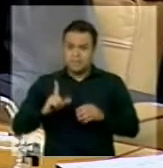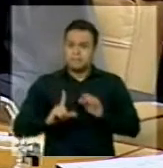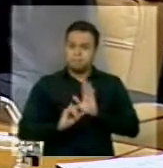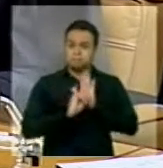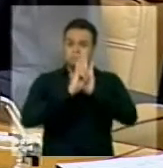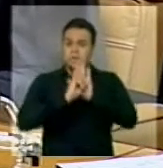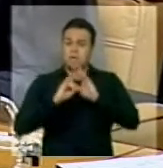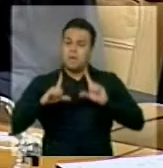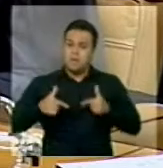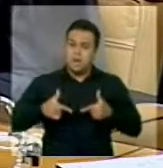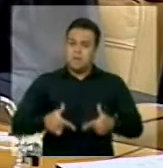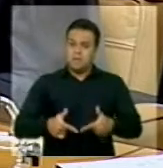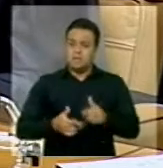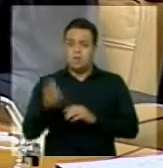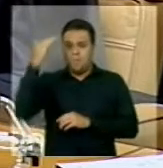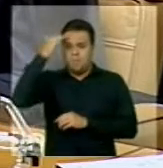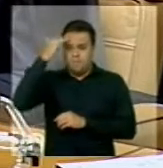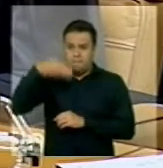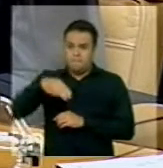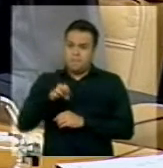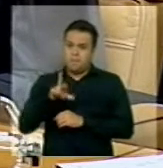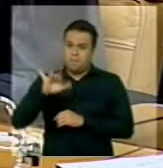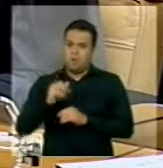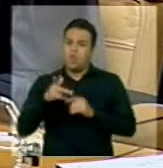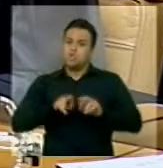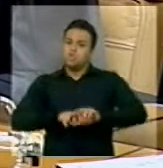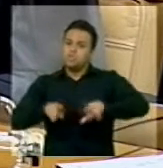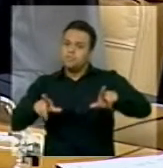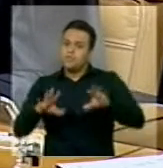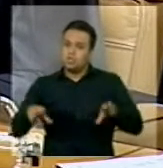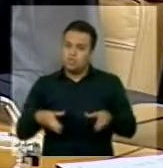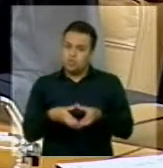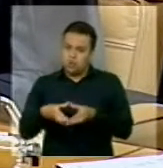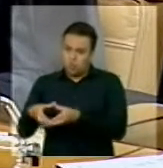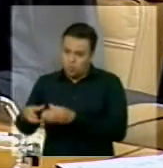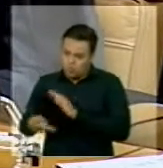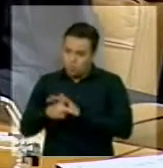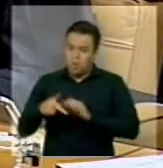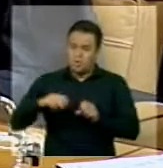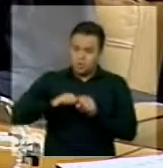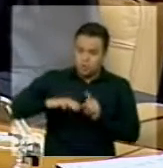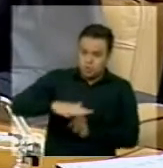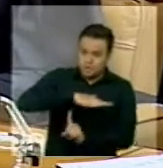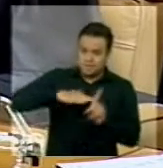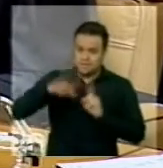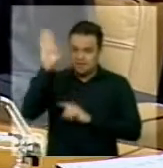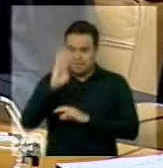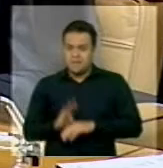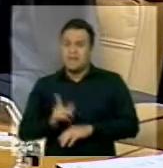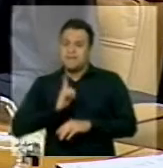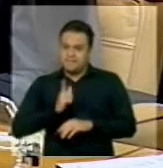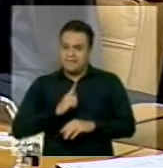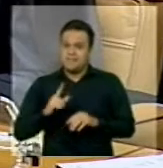à ação, à memória dos diferentes grupos formadores da sociedade brasileira, nos quais se incluem,